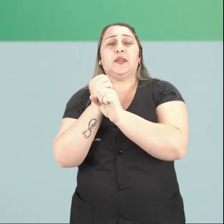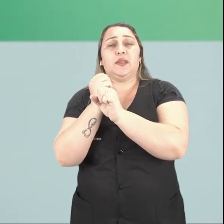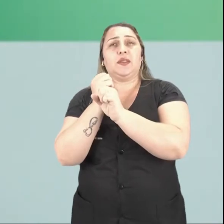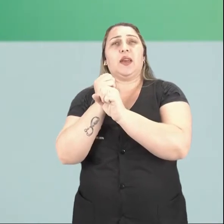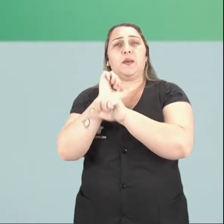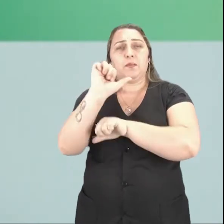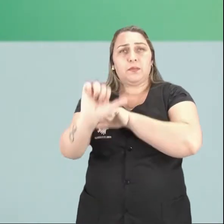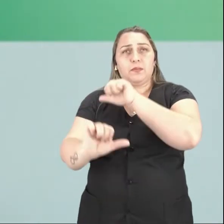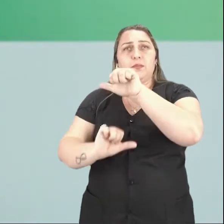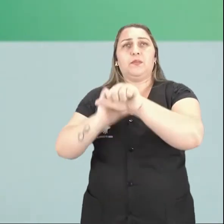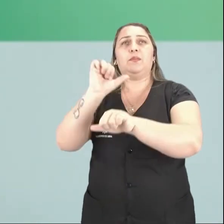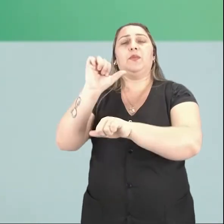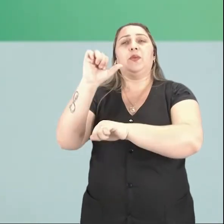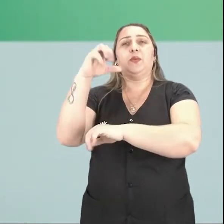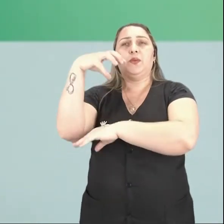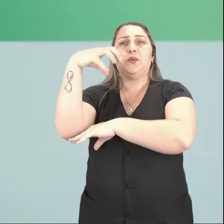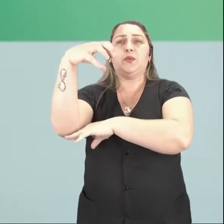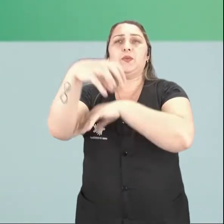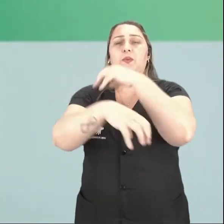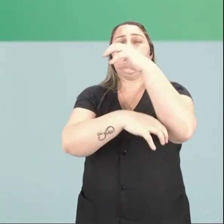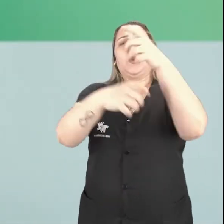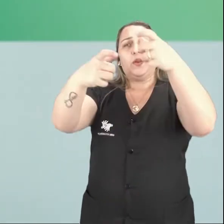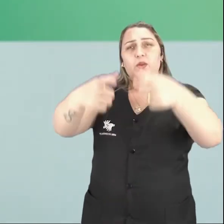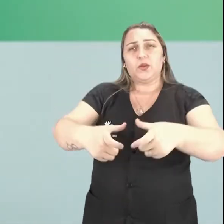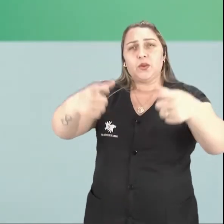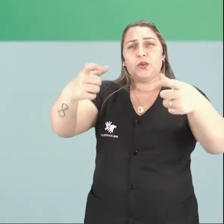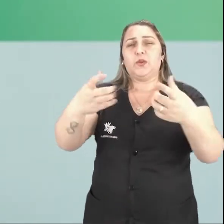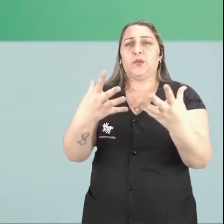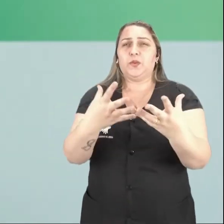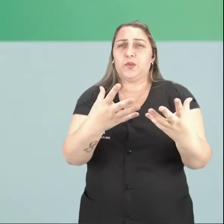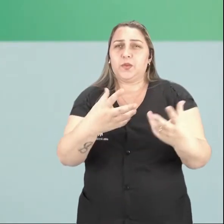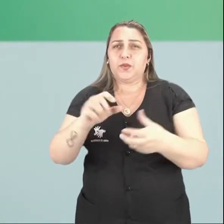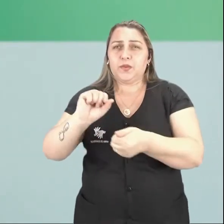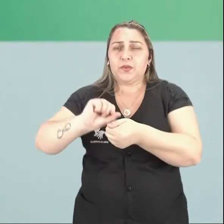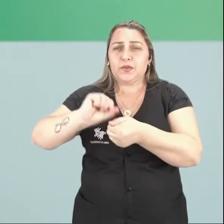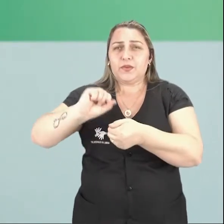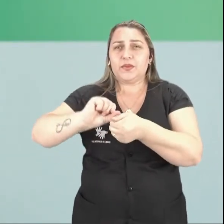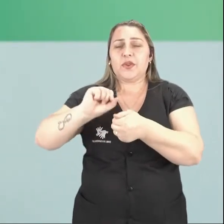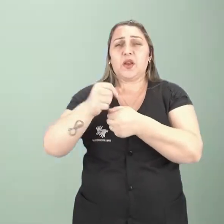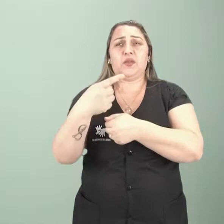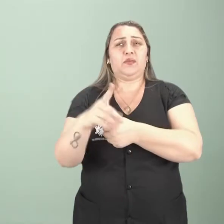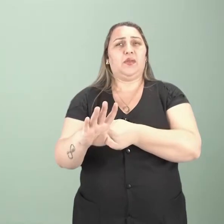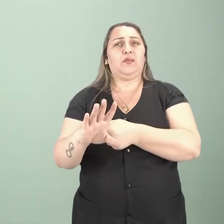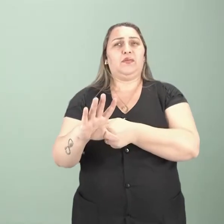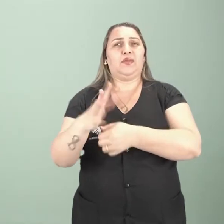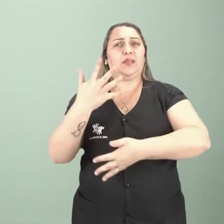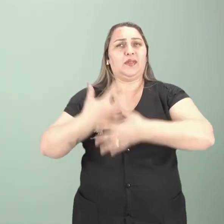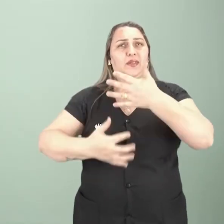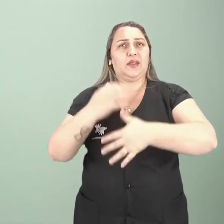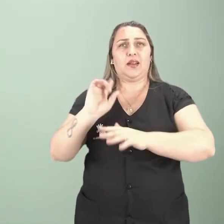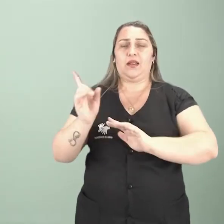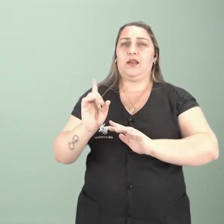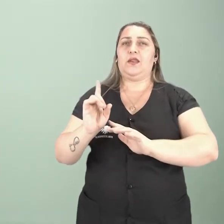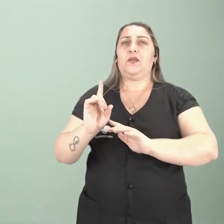que transformam galerias em ambientes inteiros, criando aí não interferências, ele não cria